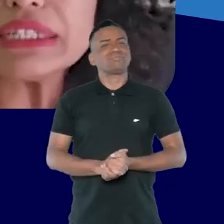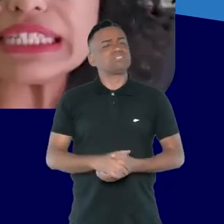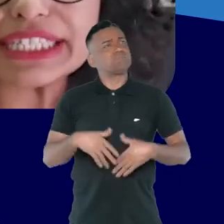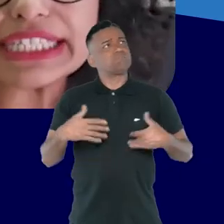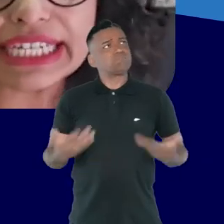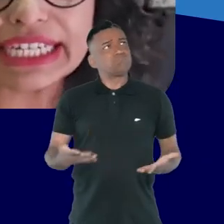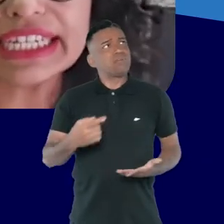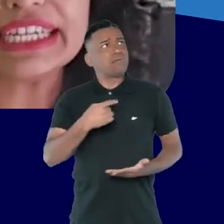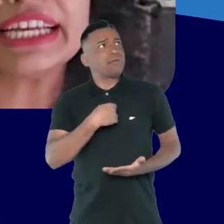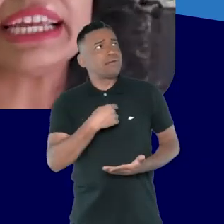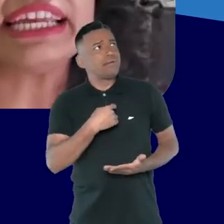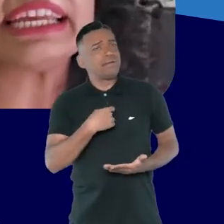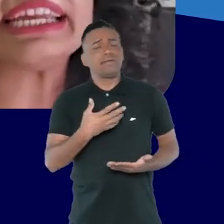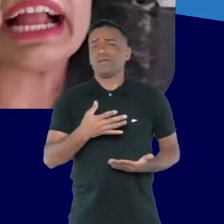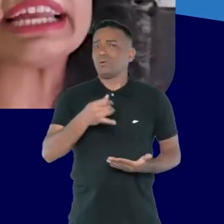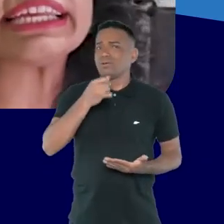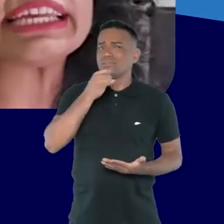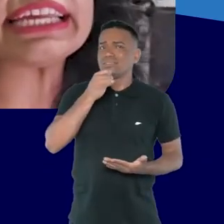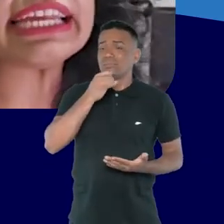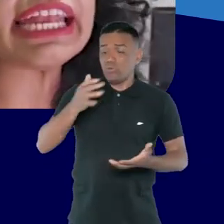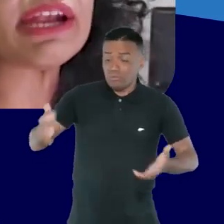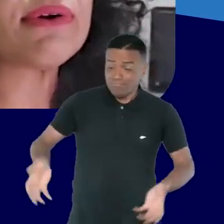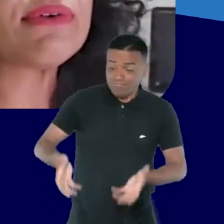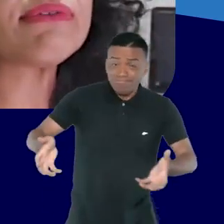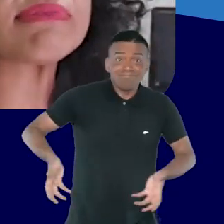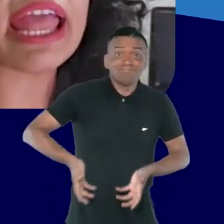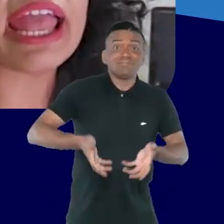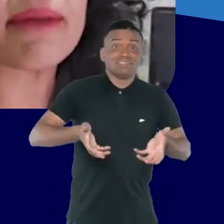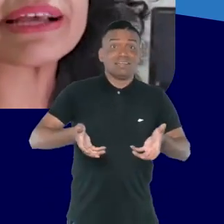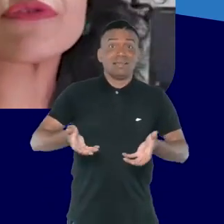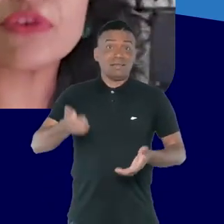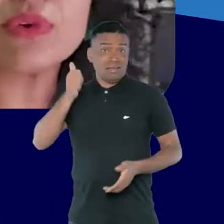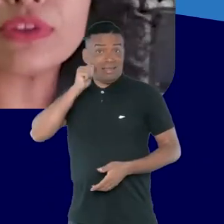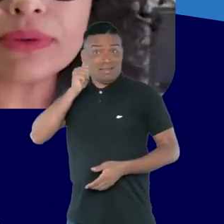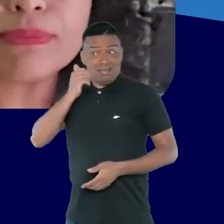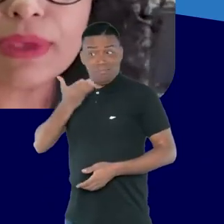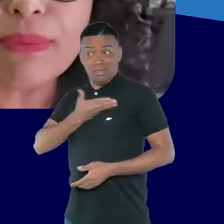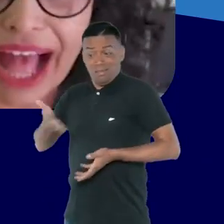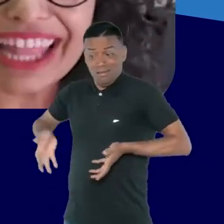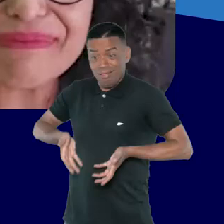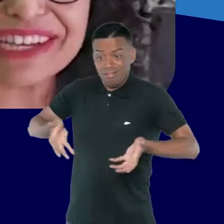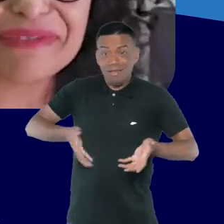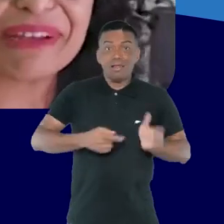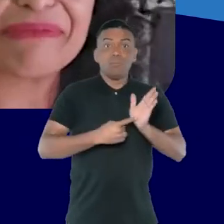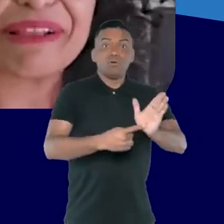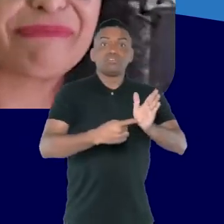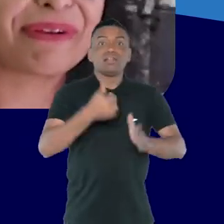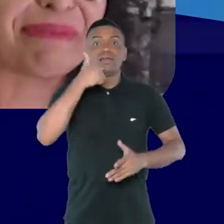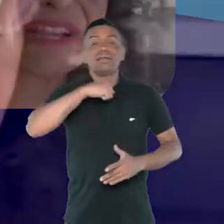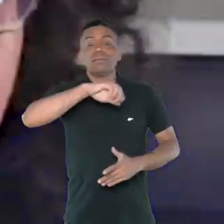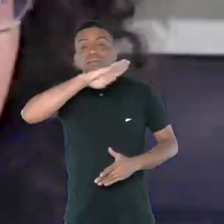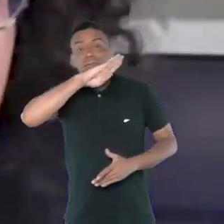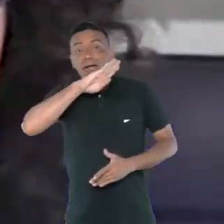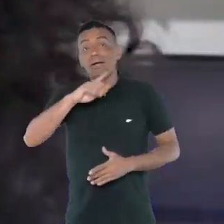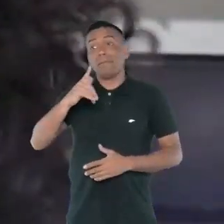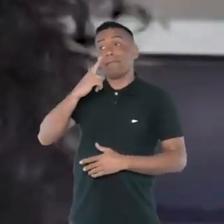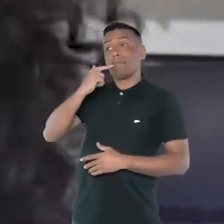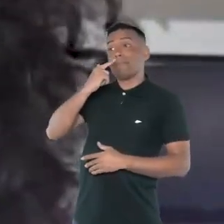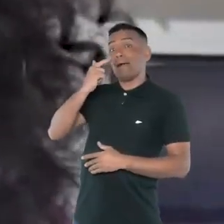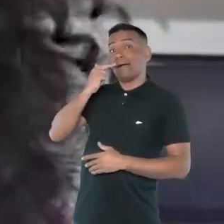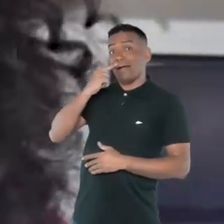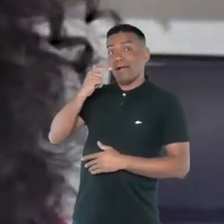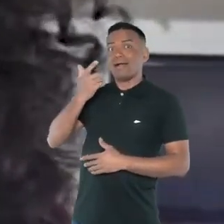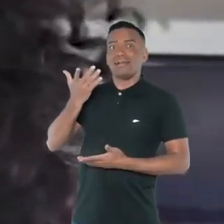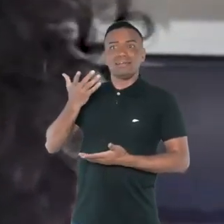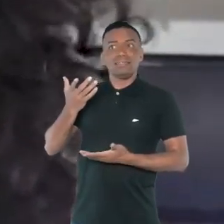referência também era muito estrangeira. E aí mas fui muito empurrada mesmo por uma amiga minha, e aí eu tive